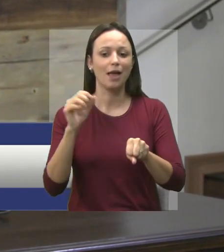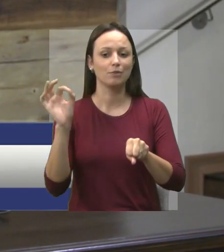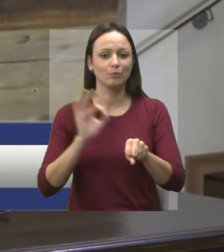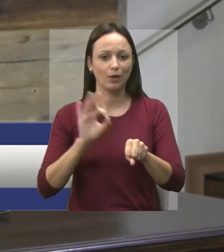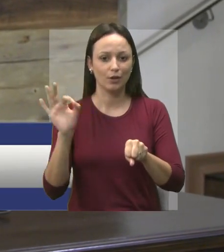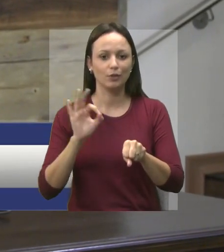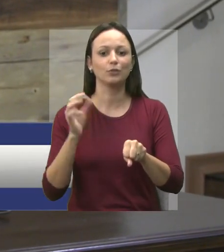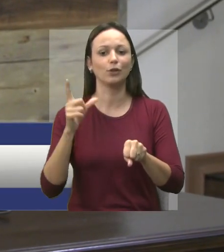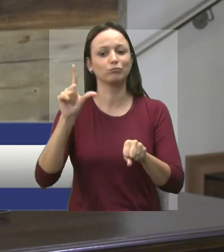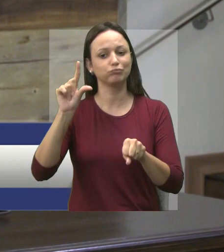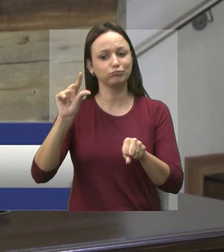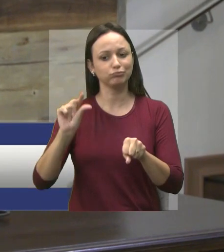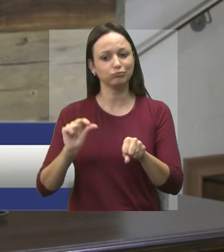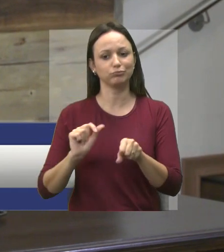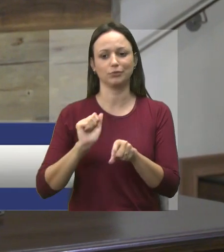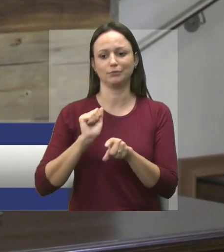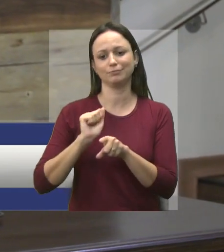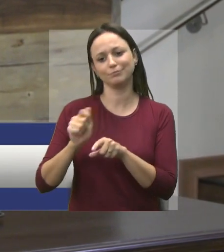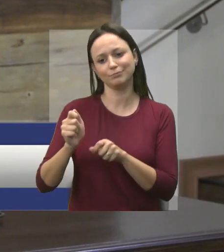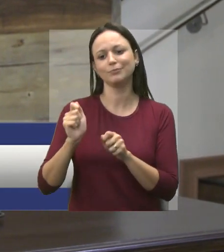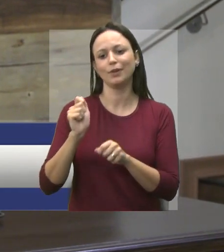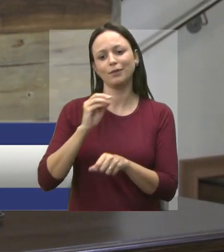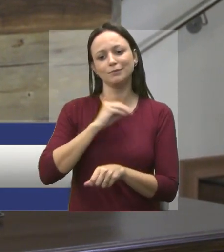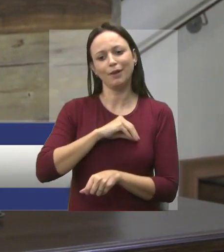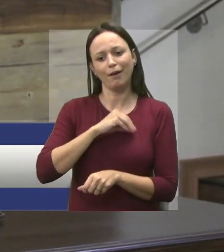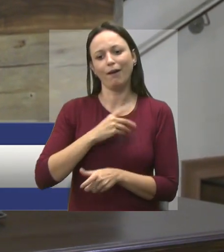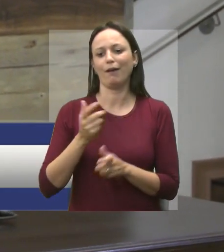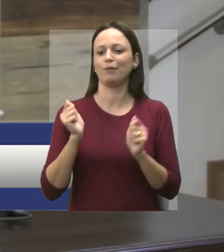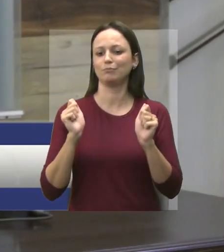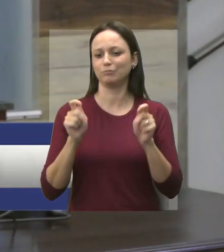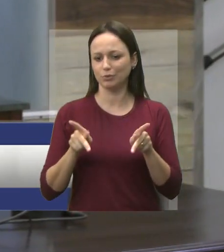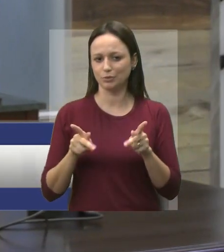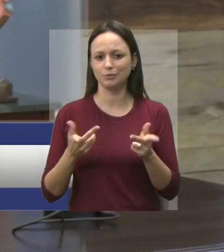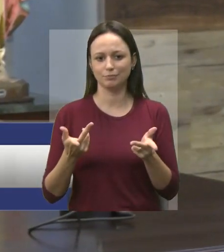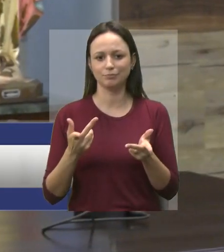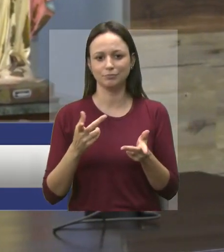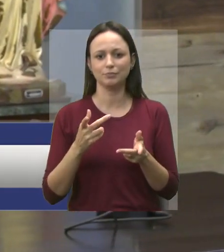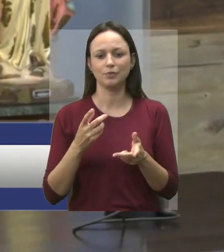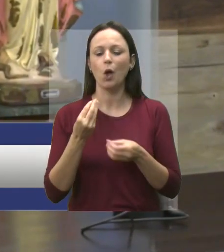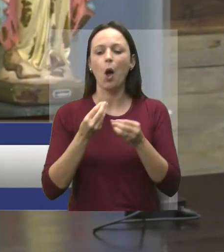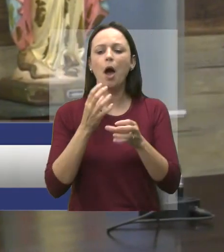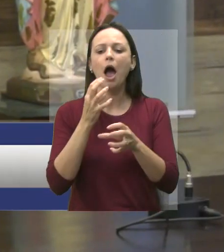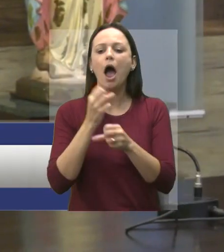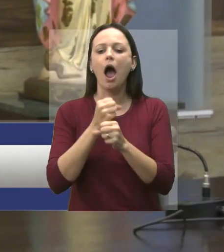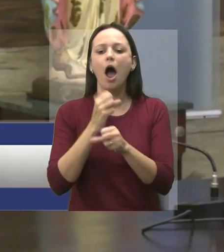valor do benefício, e a forma de cálculo vai ser uma só.